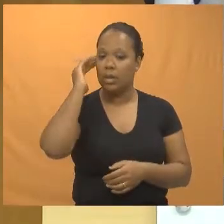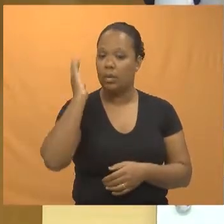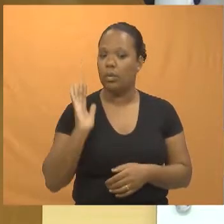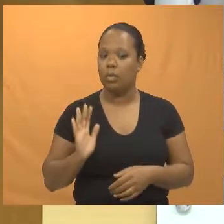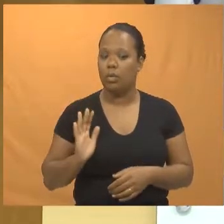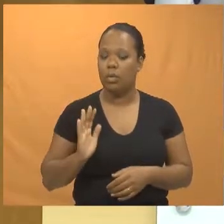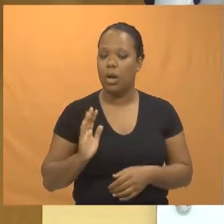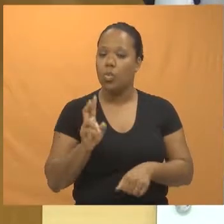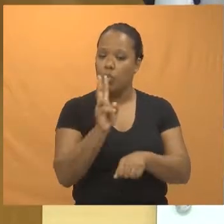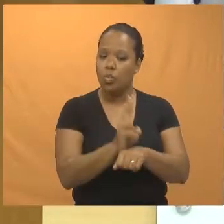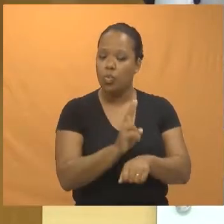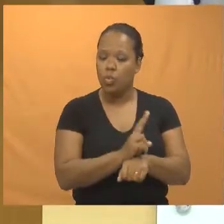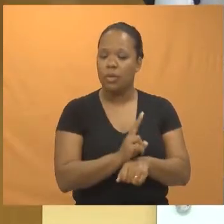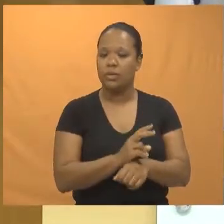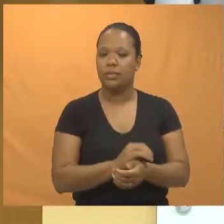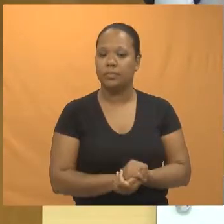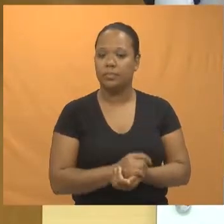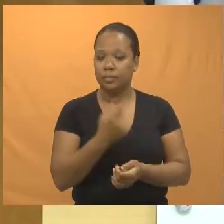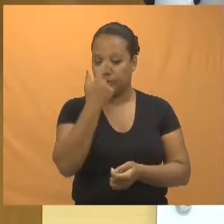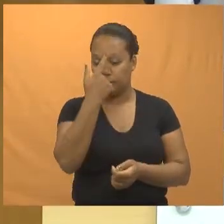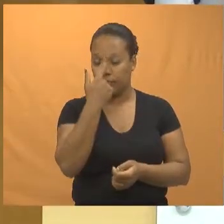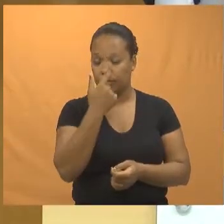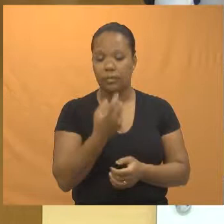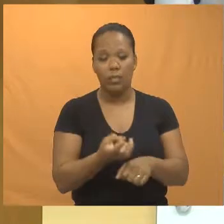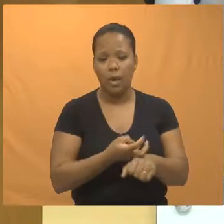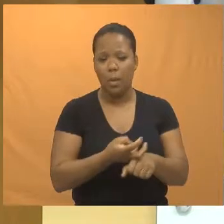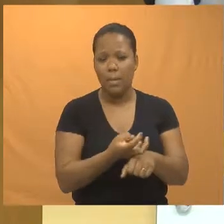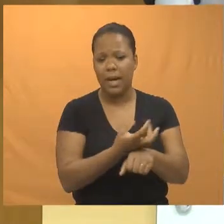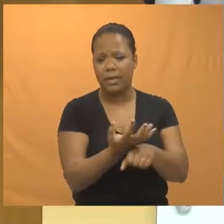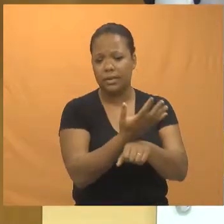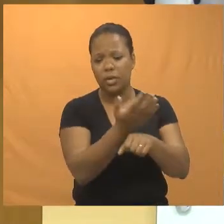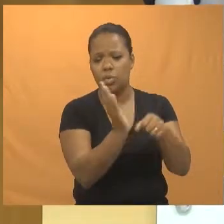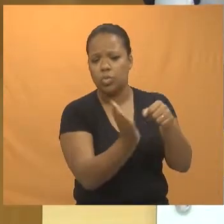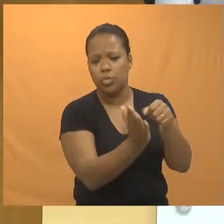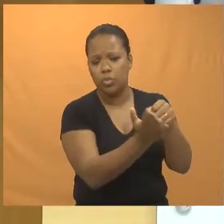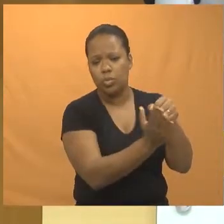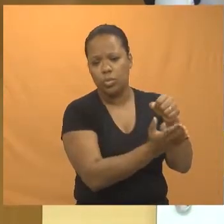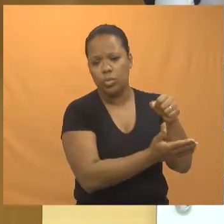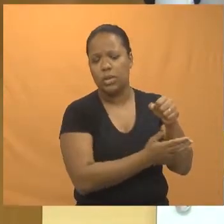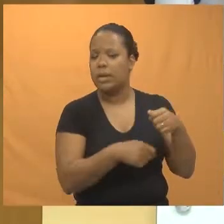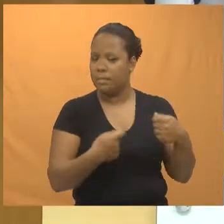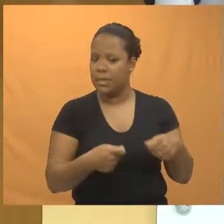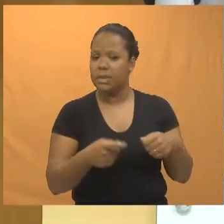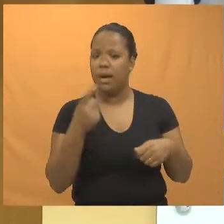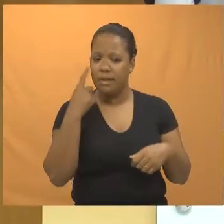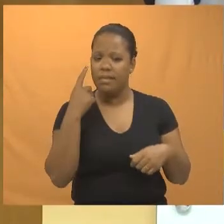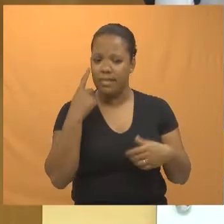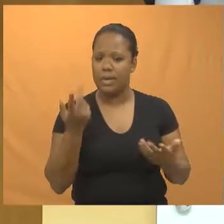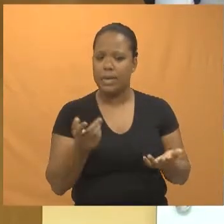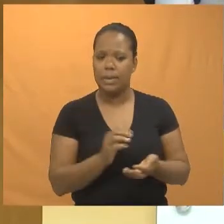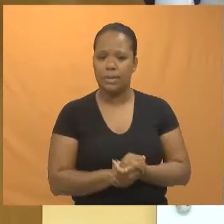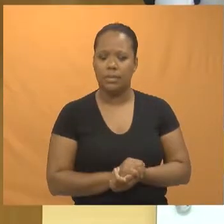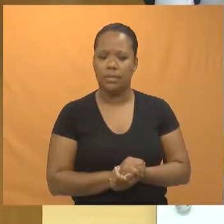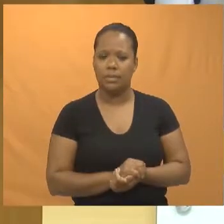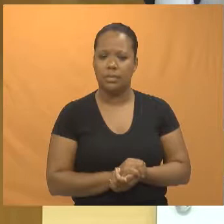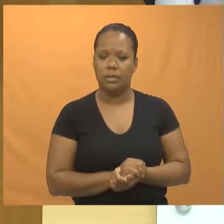fazer a manutenção da área de preservação. O que é isso? O mato que está ali por baixo, sabe? O mato rasteiro. Isso tem que ser visto, não tem como. Não